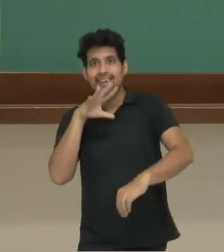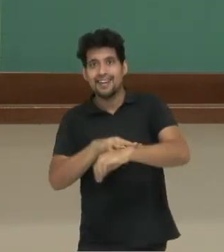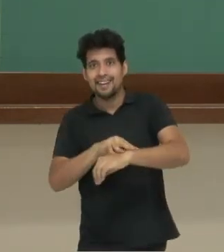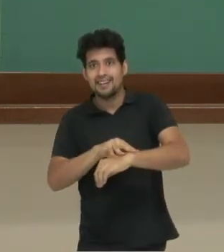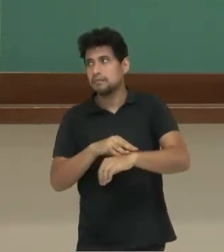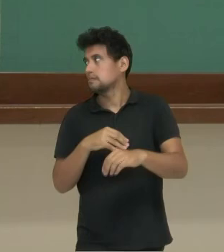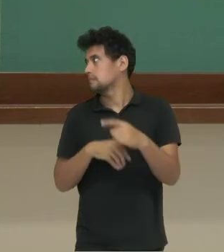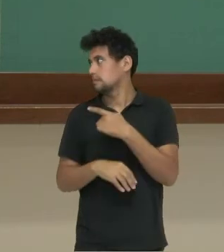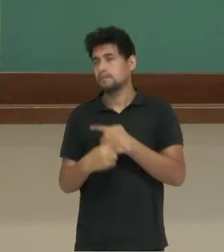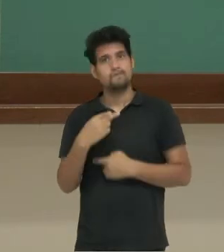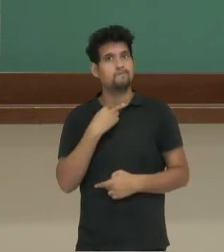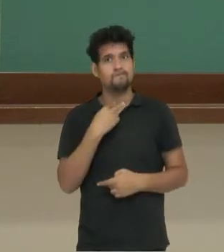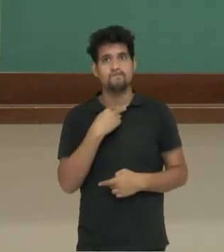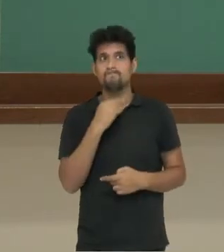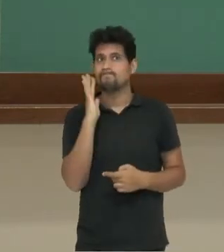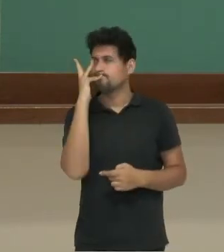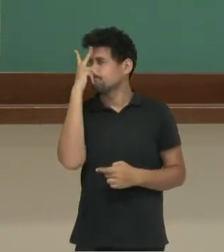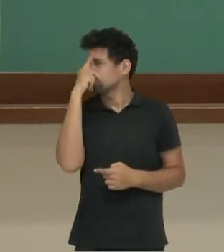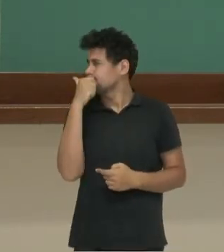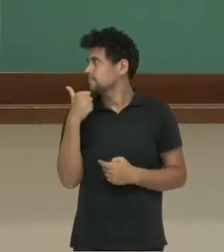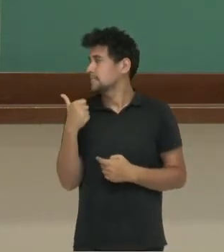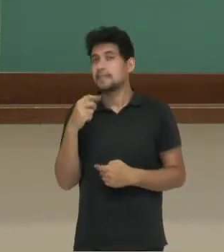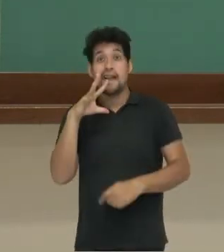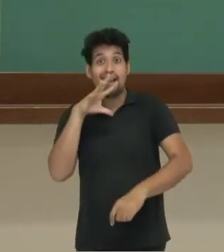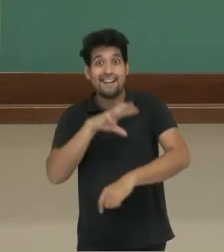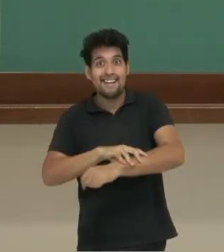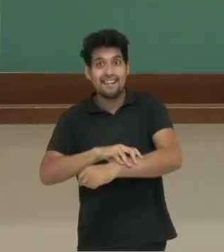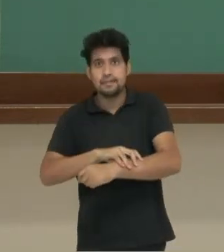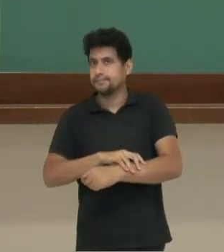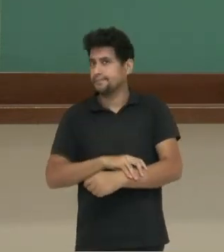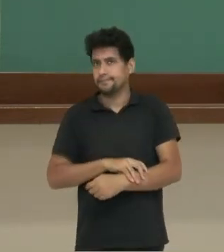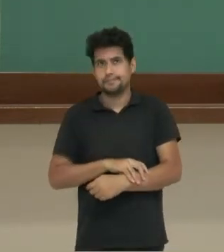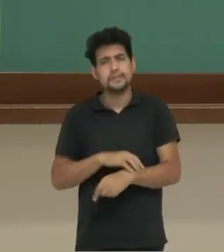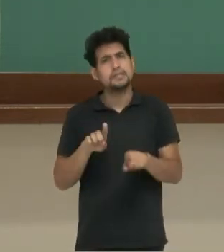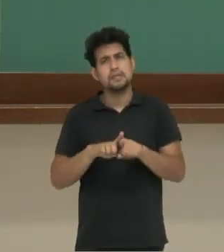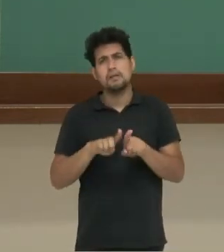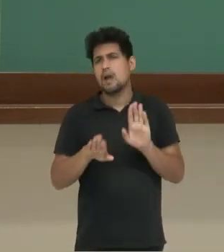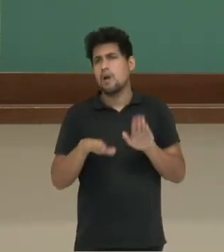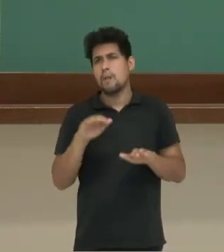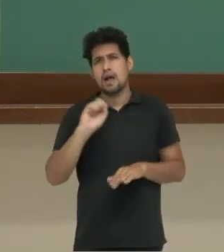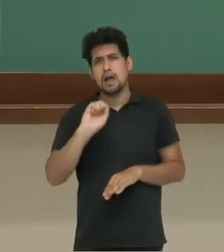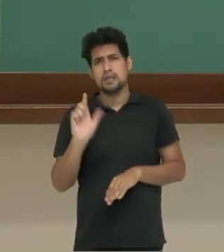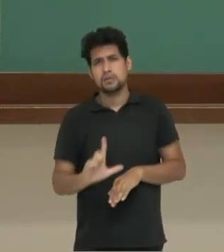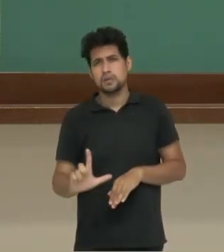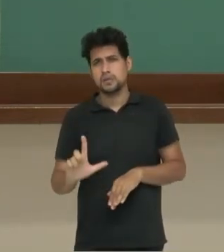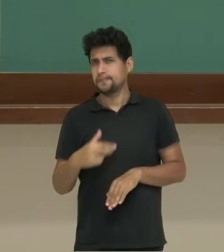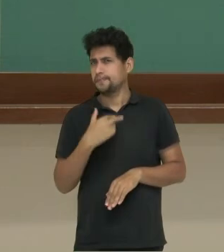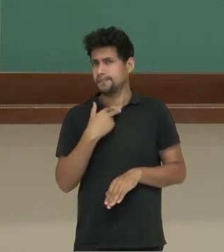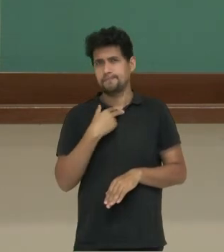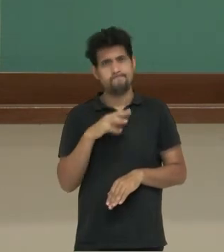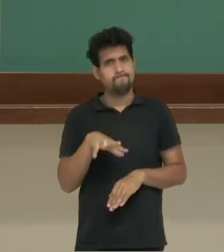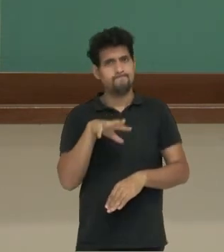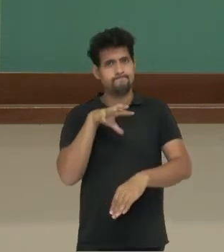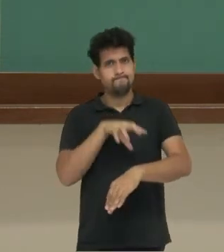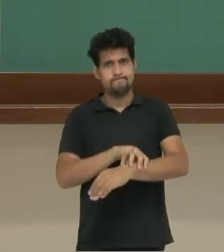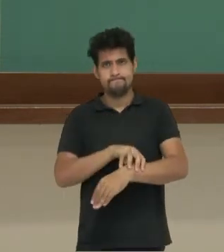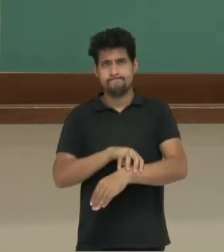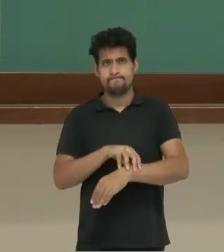exemplo, que tem uma cor linda como essa, né? Forte. Tem aquela outra mais azulada também, que também é venenosa,